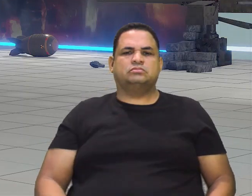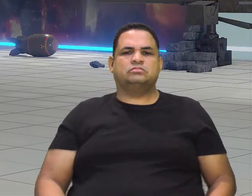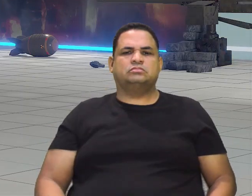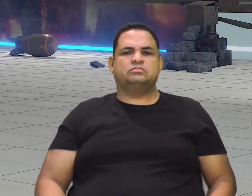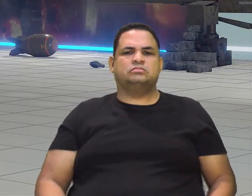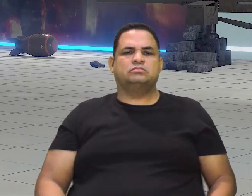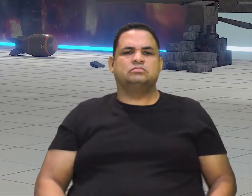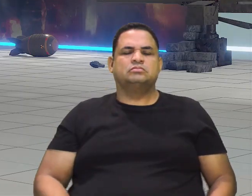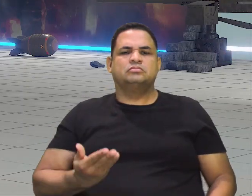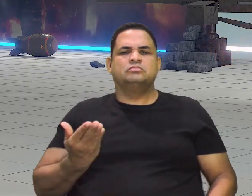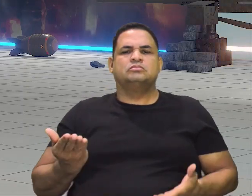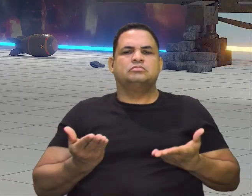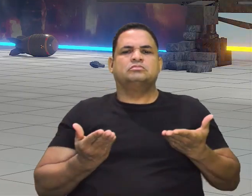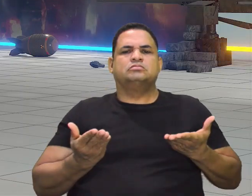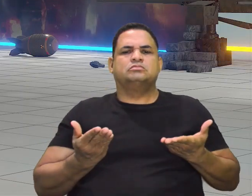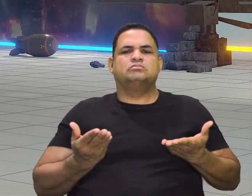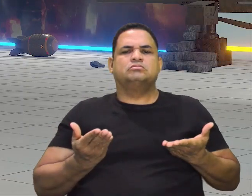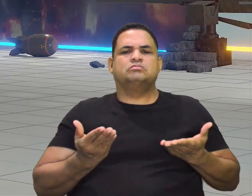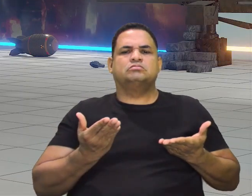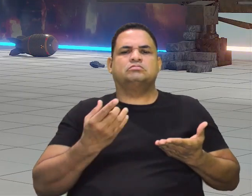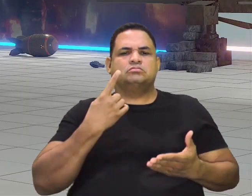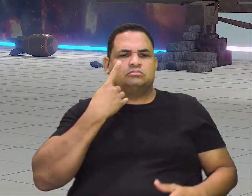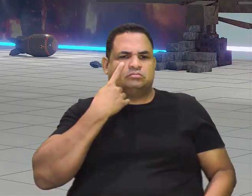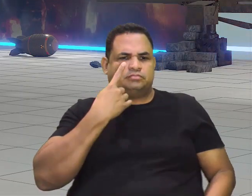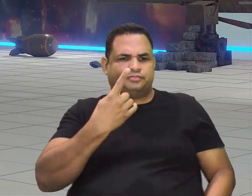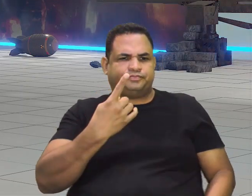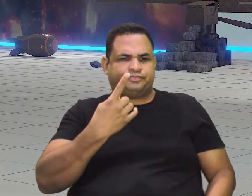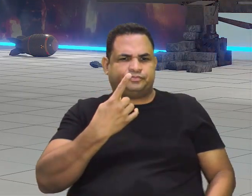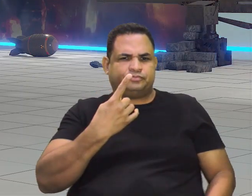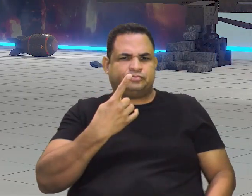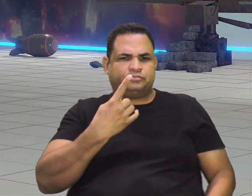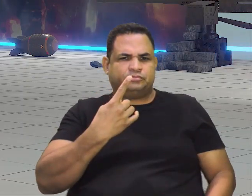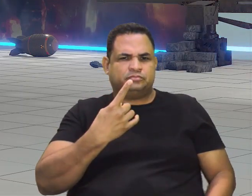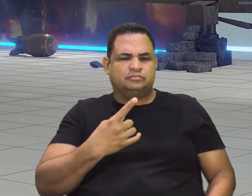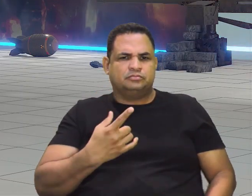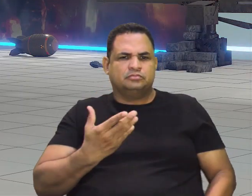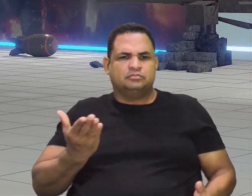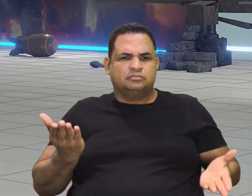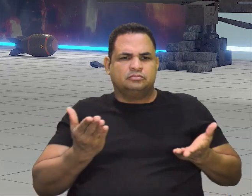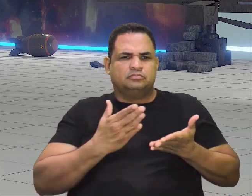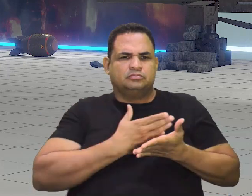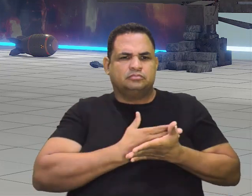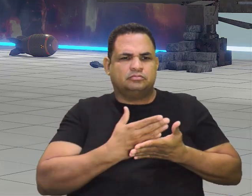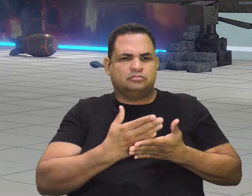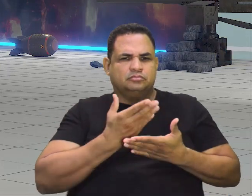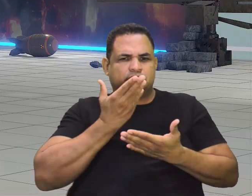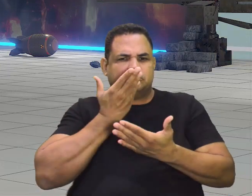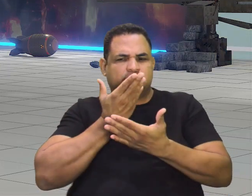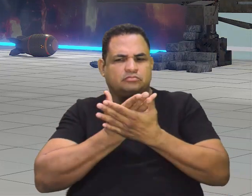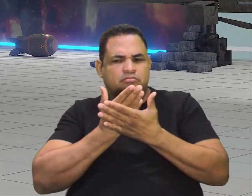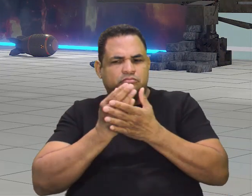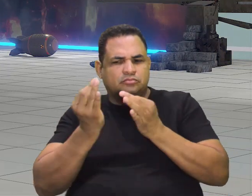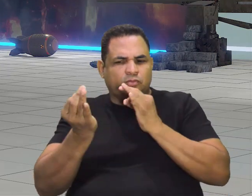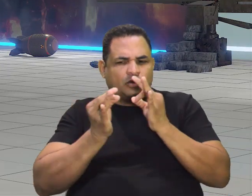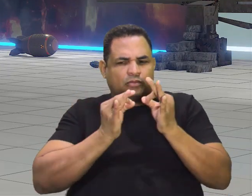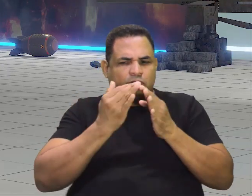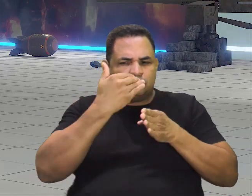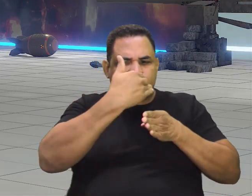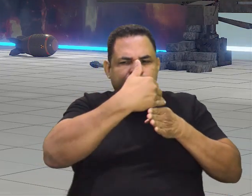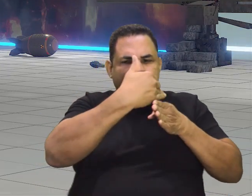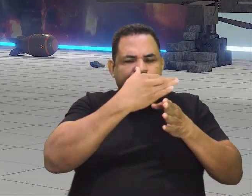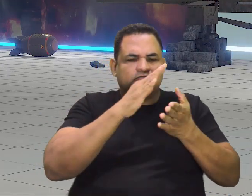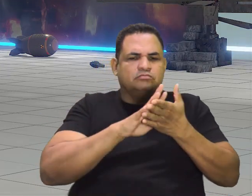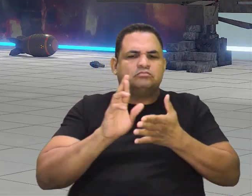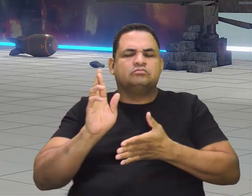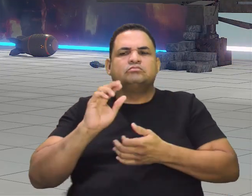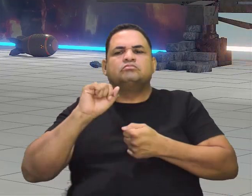Como ele chegou? Se olhar ele é uma ruína. Mas se eu começar a estudar ele, de como ele foi construído, por quem foi